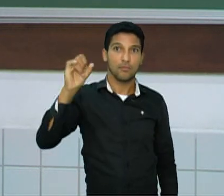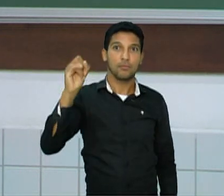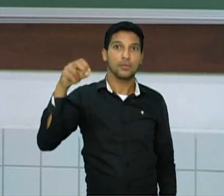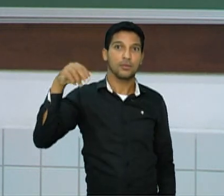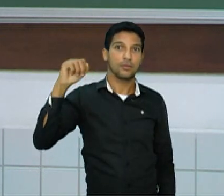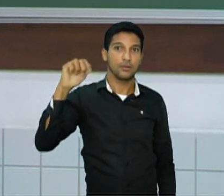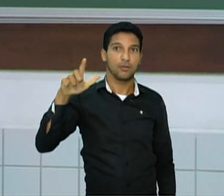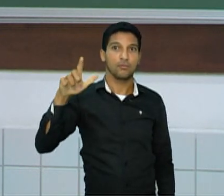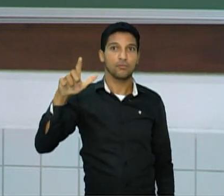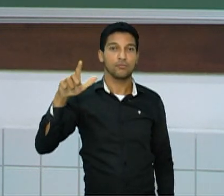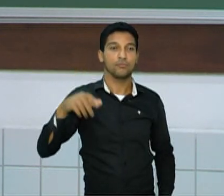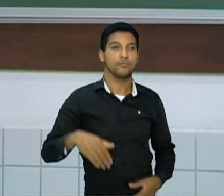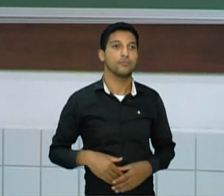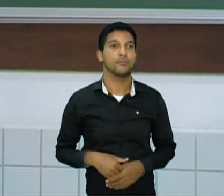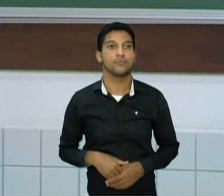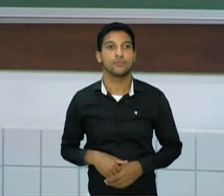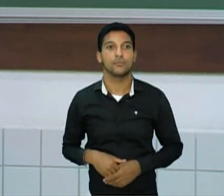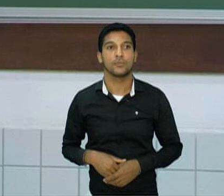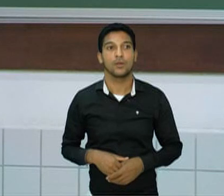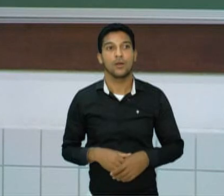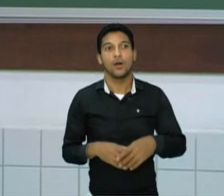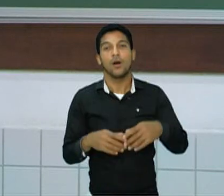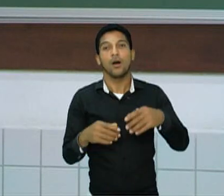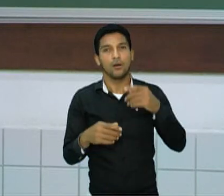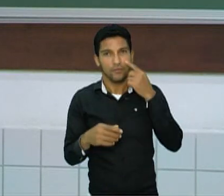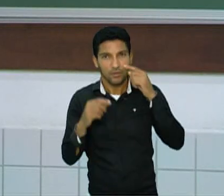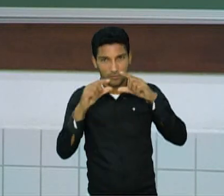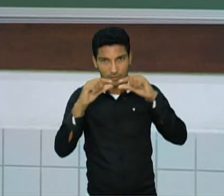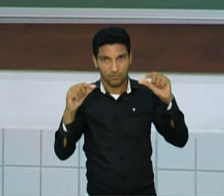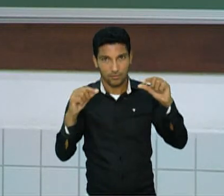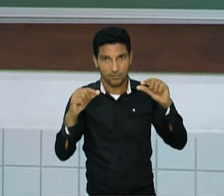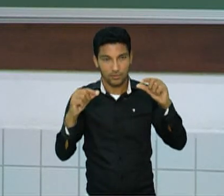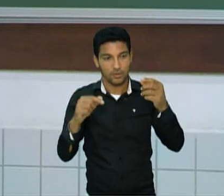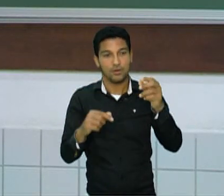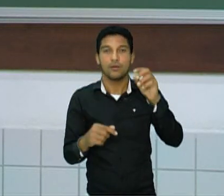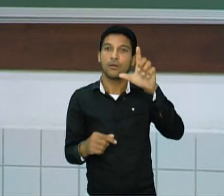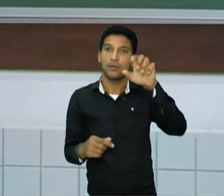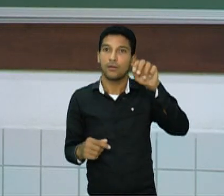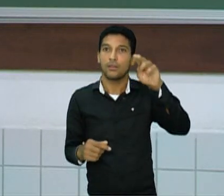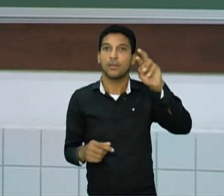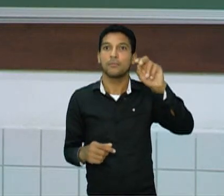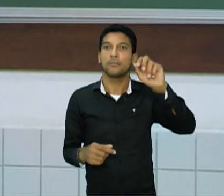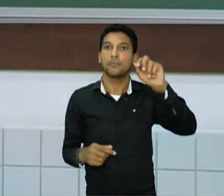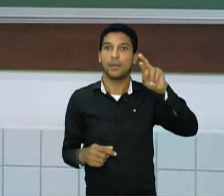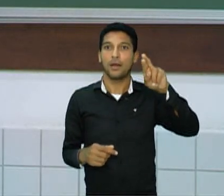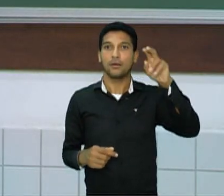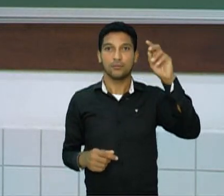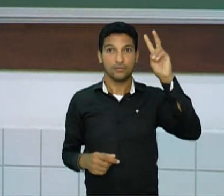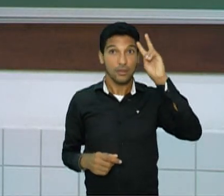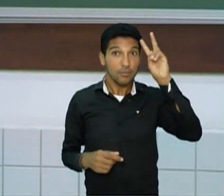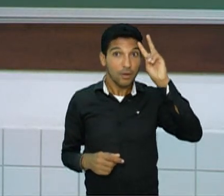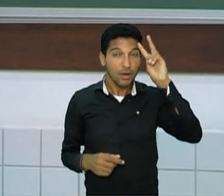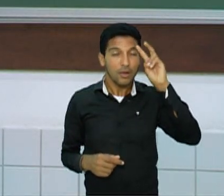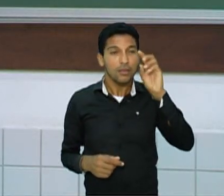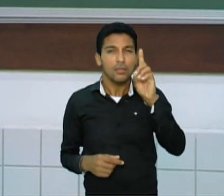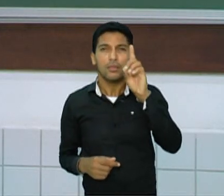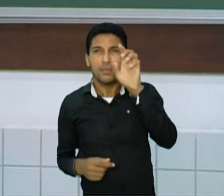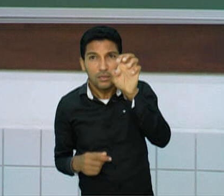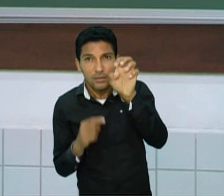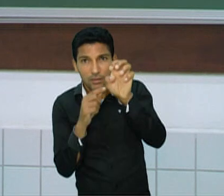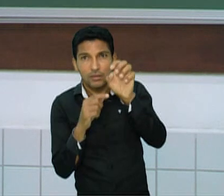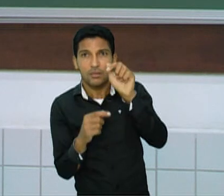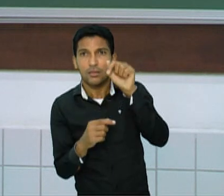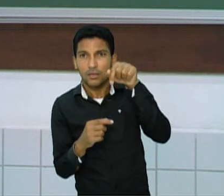quê? Lembrar é verbo. Poderia ser lembrança. Se fosse lembrança, aí sim poderia ser um